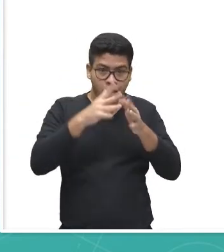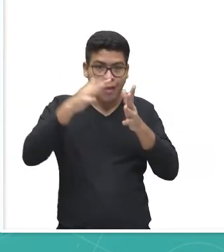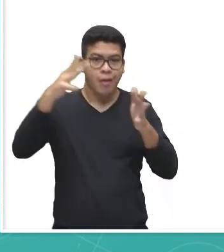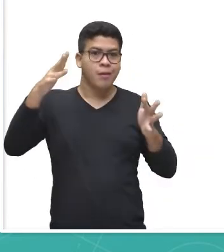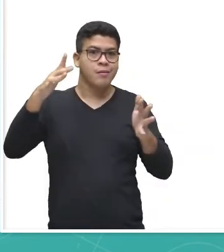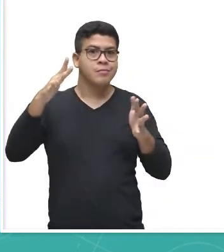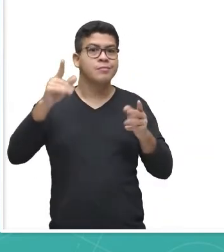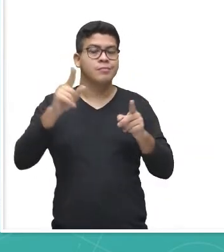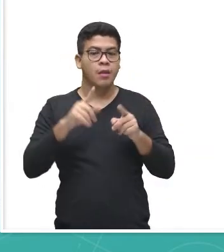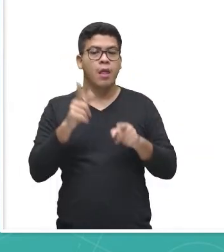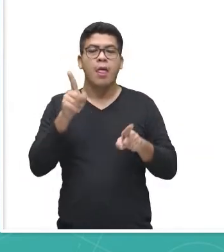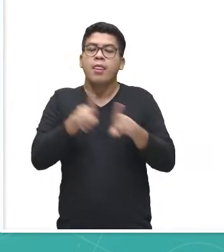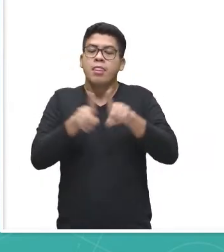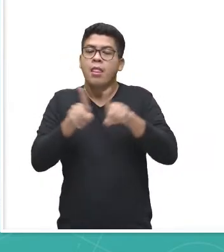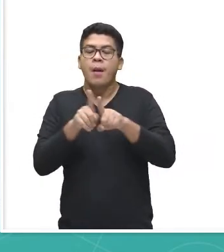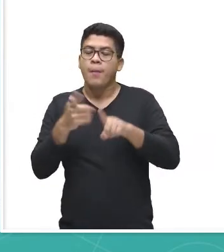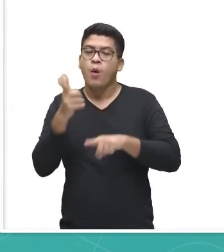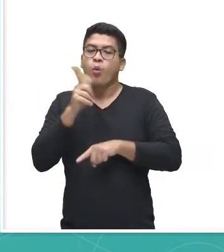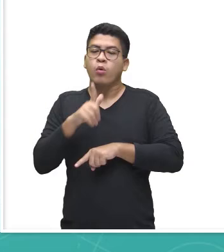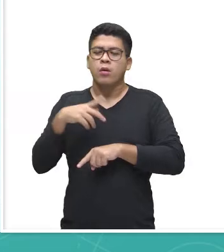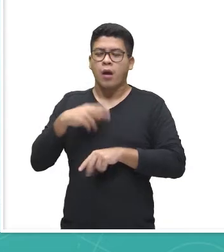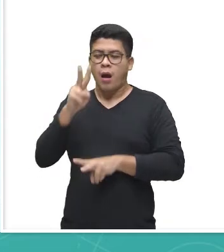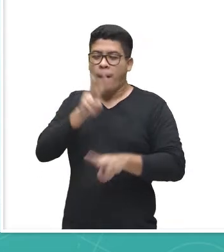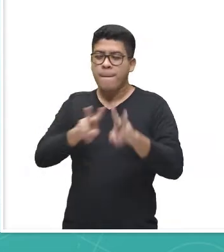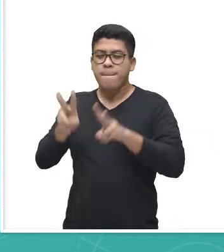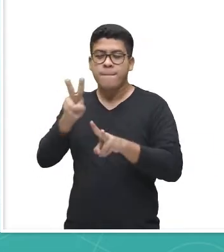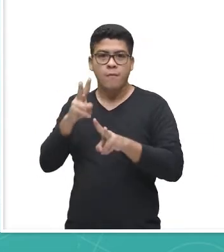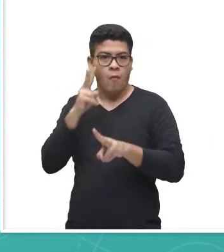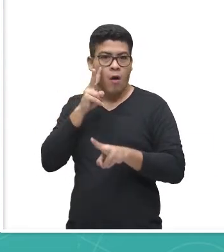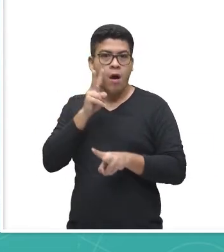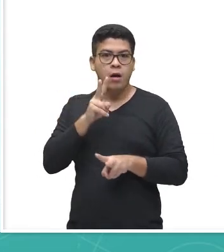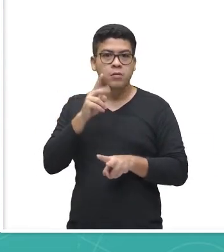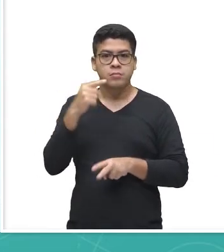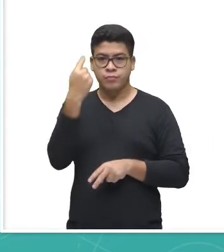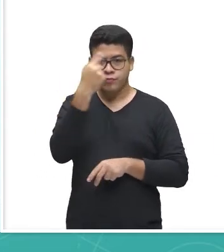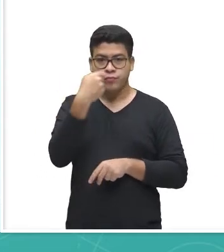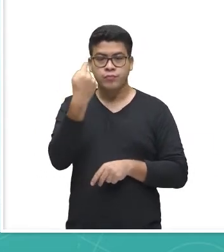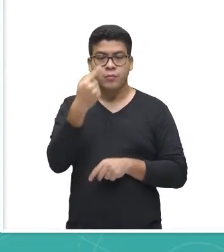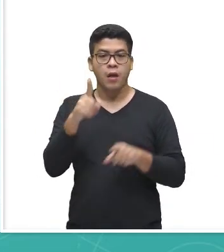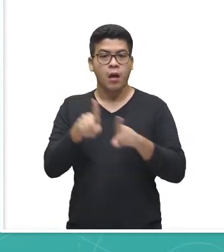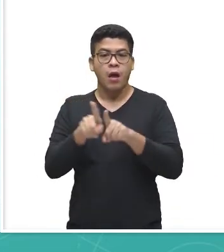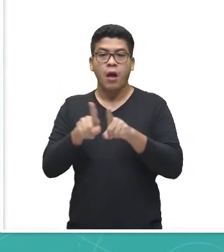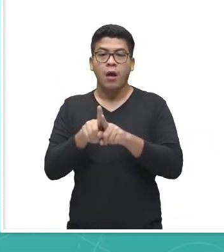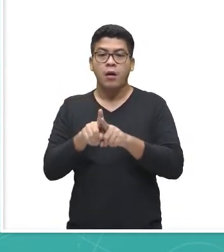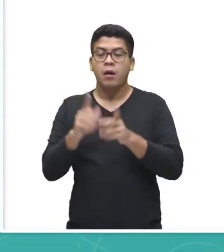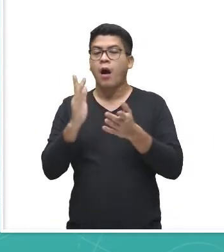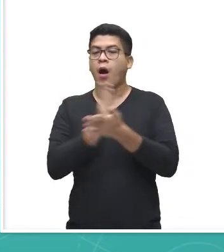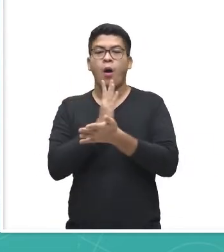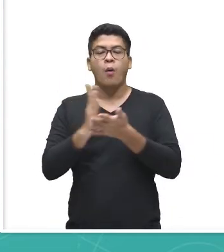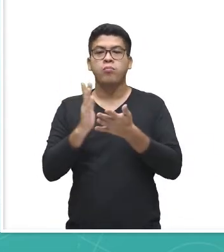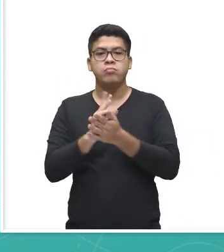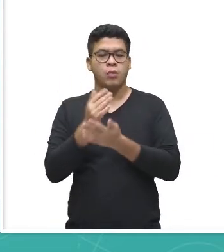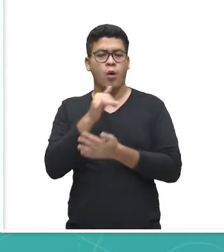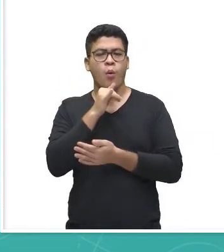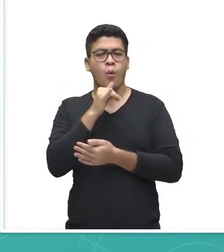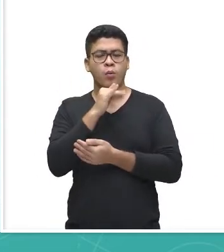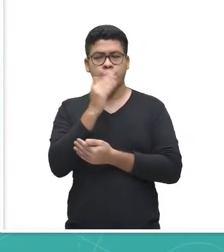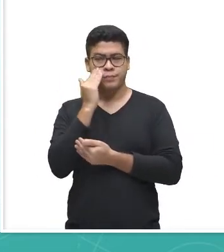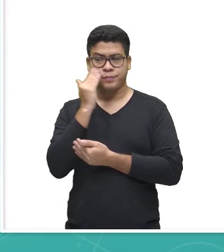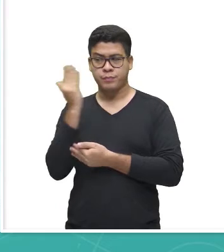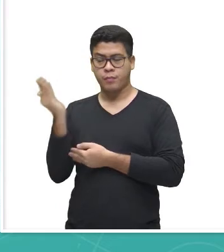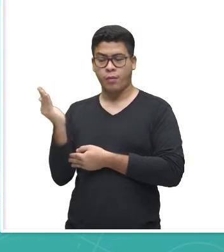percebida pela visão e representa uma das 3 dimensões da cor. Então, olha só, aí na imagem nós